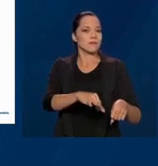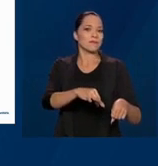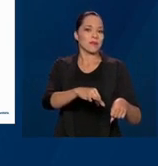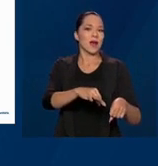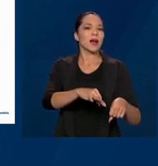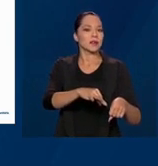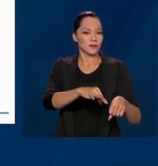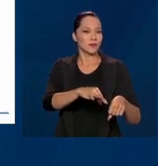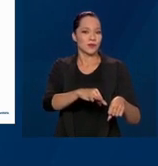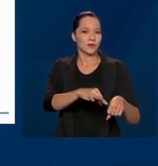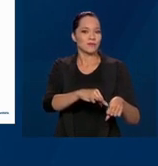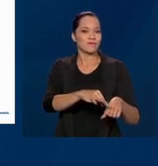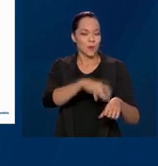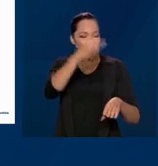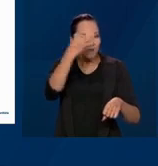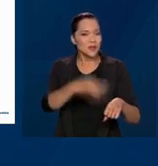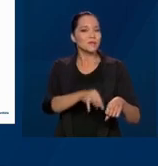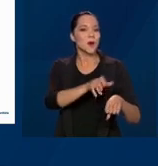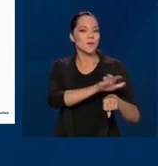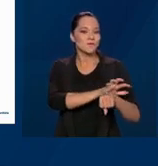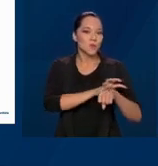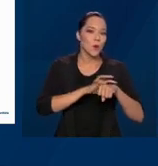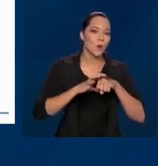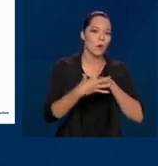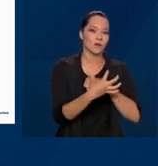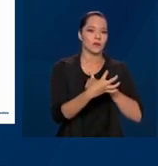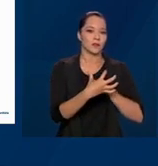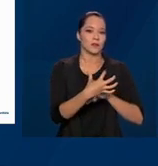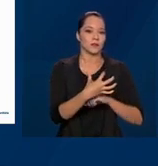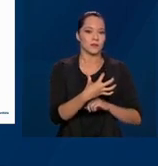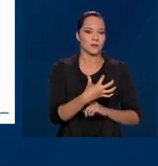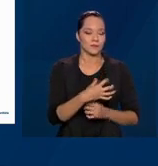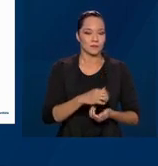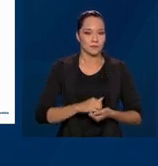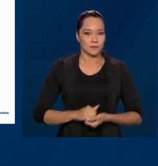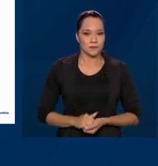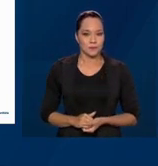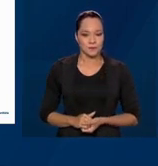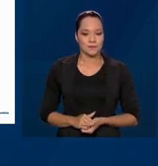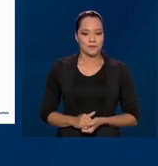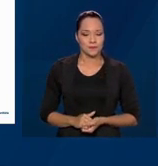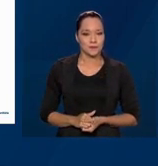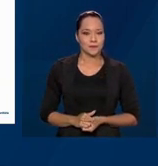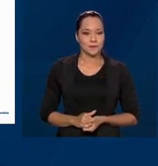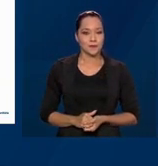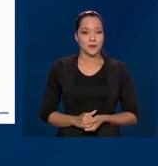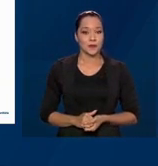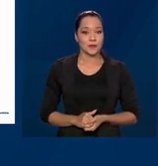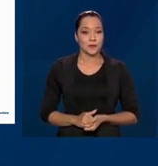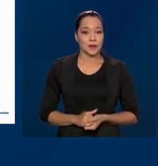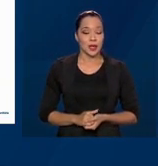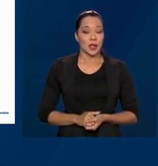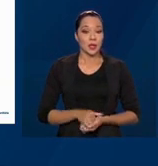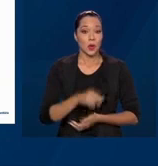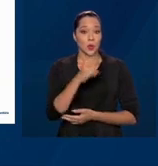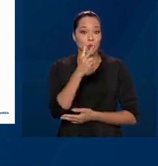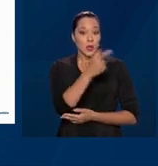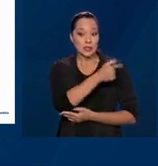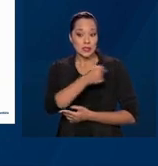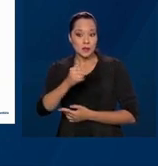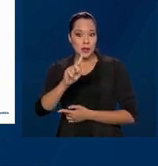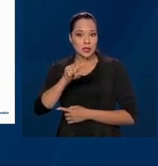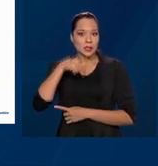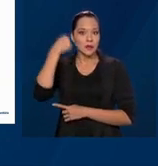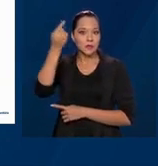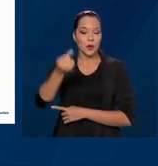tiveram confirmações virológicas de Covid-19, 2 semanas após a